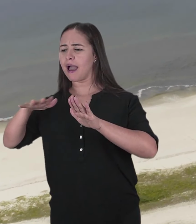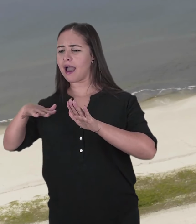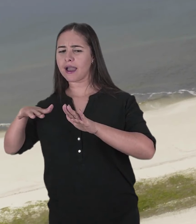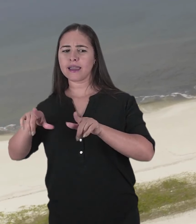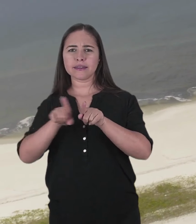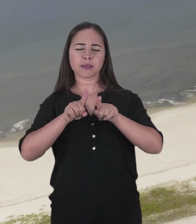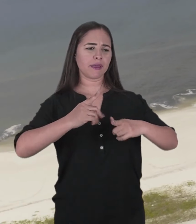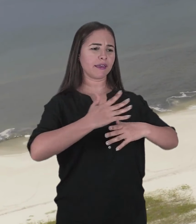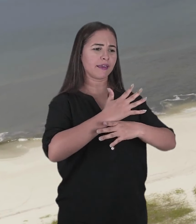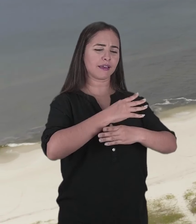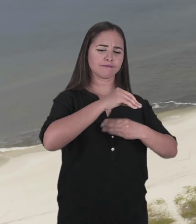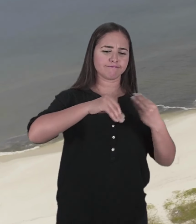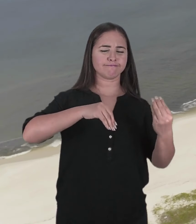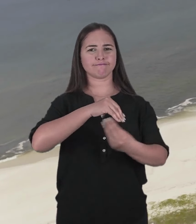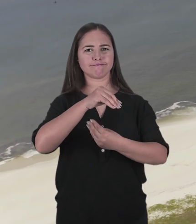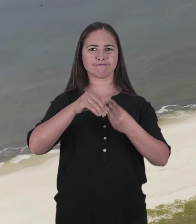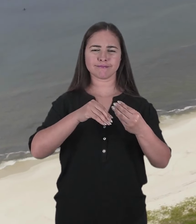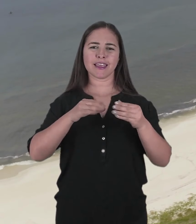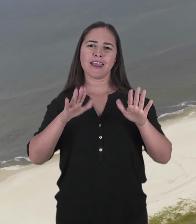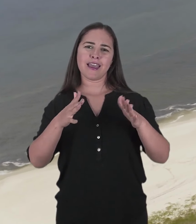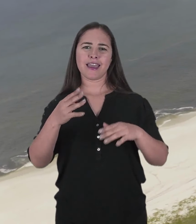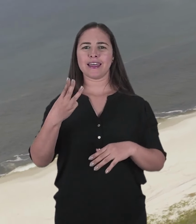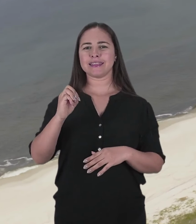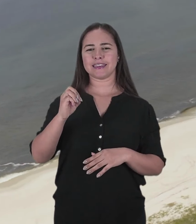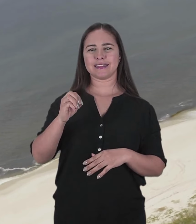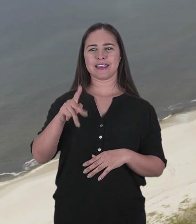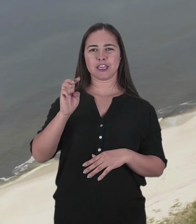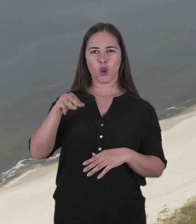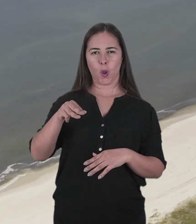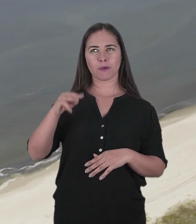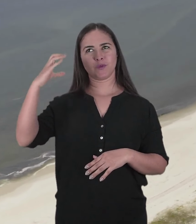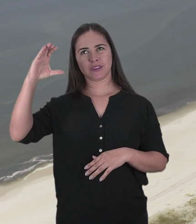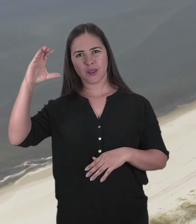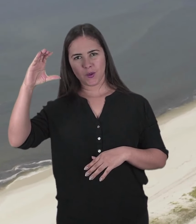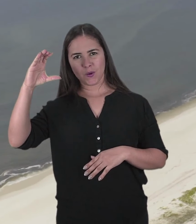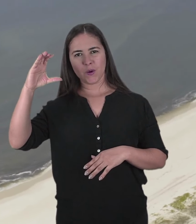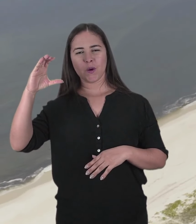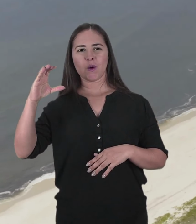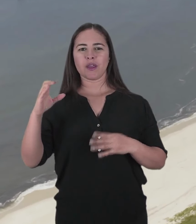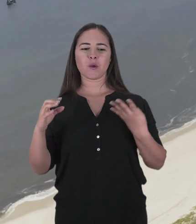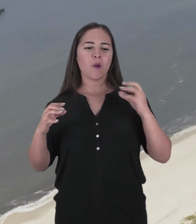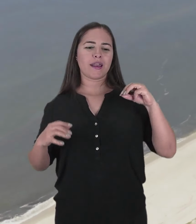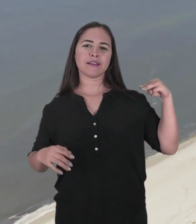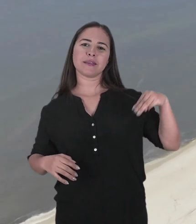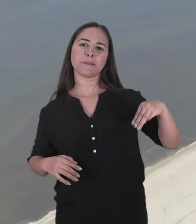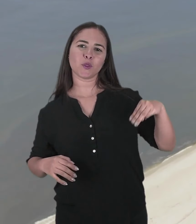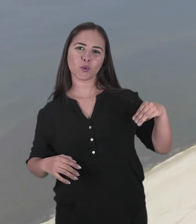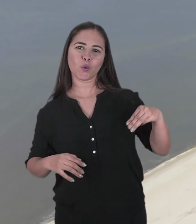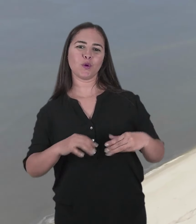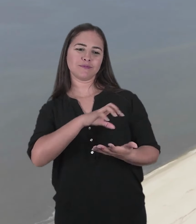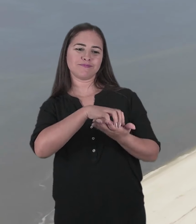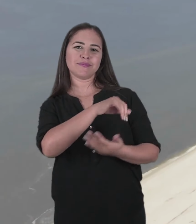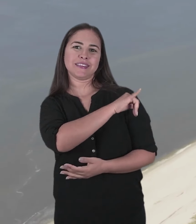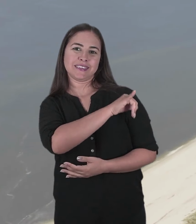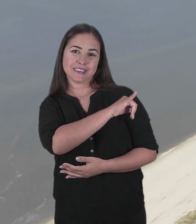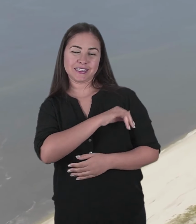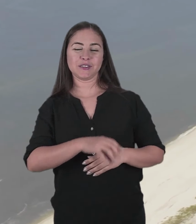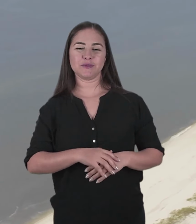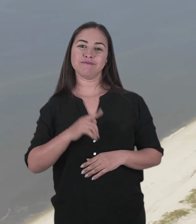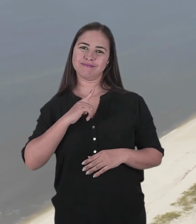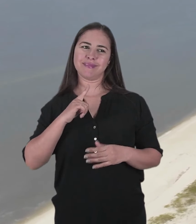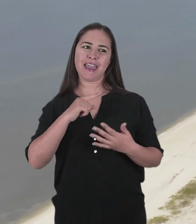pouco dessa questão metropolitana. Fica próxima a 30 quilômetros de Niterói, 40 minutos do Rio de Janeiro,